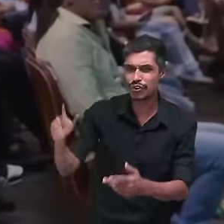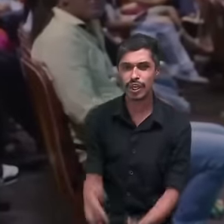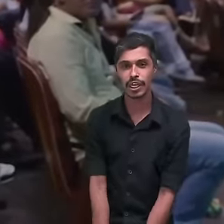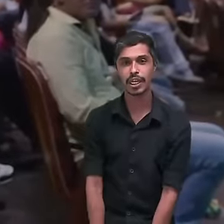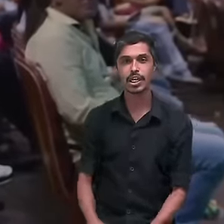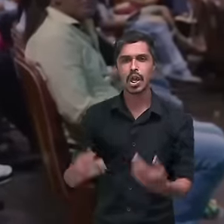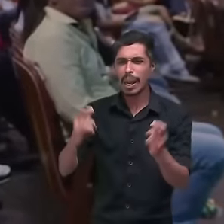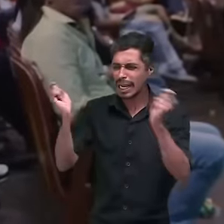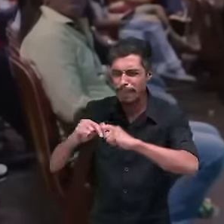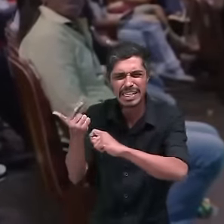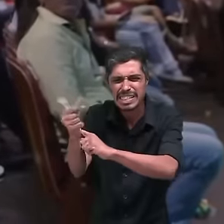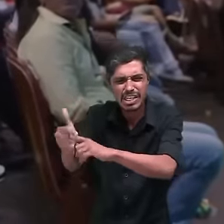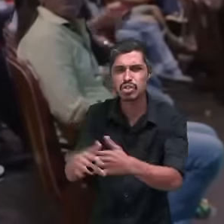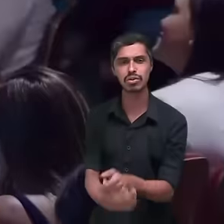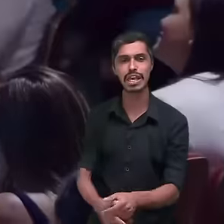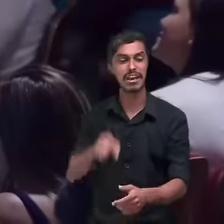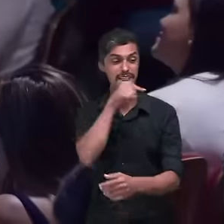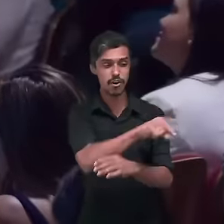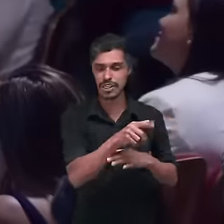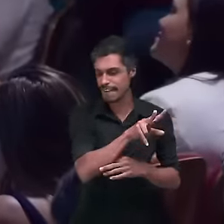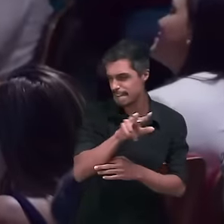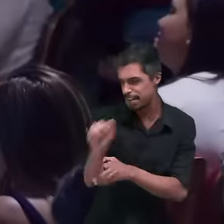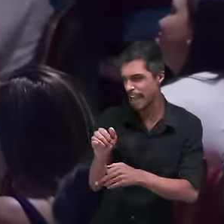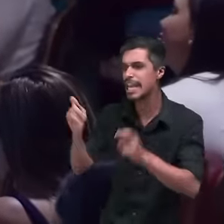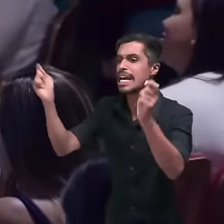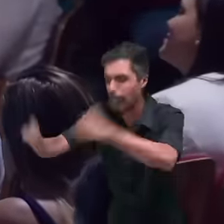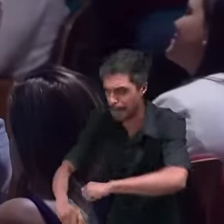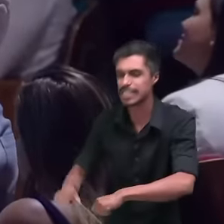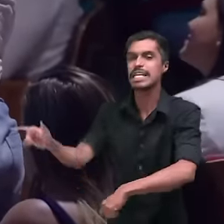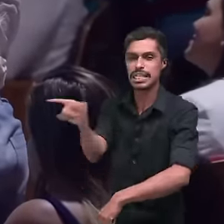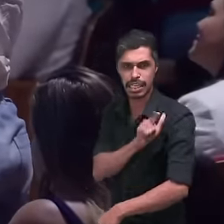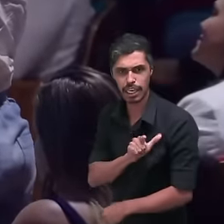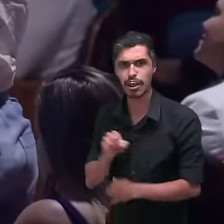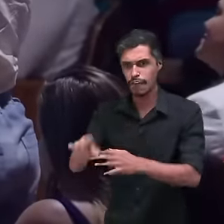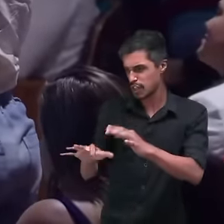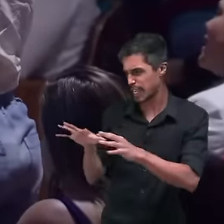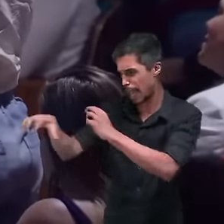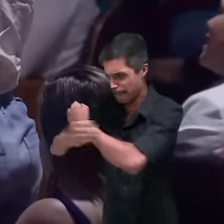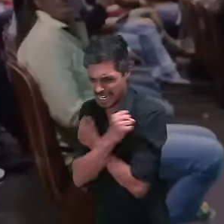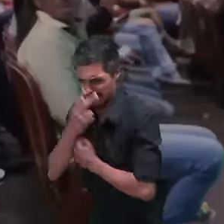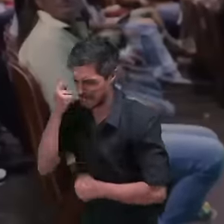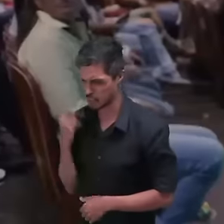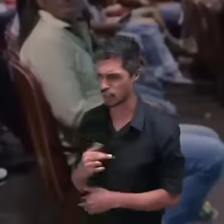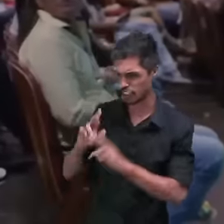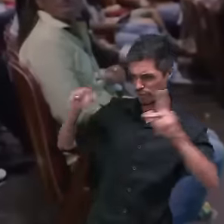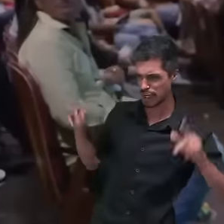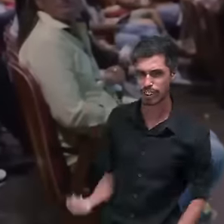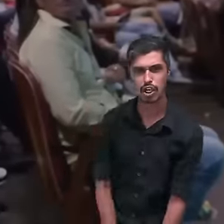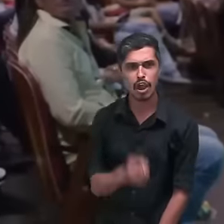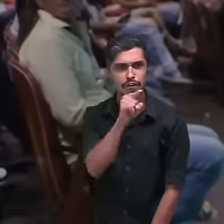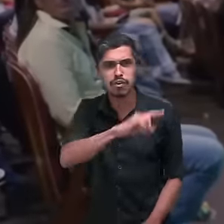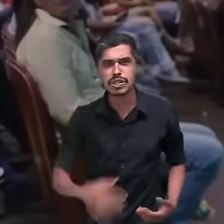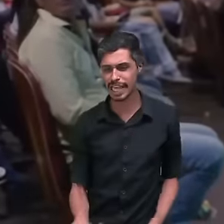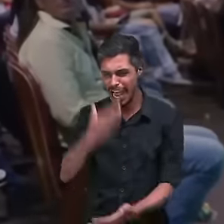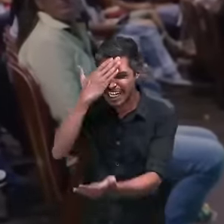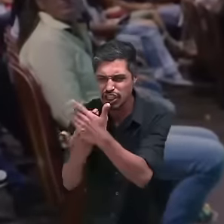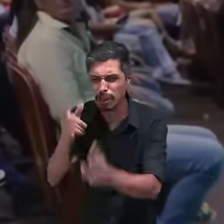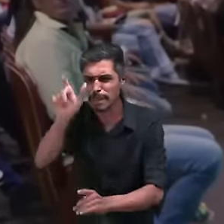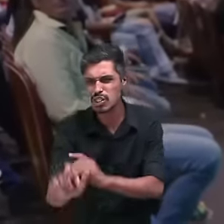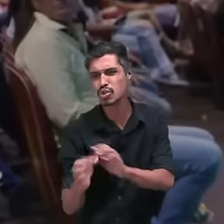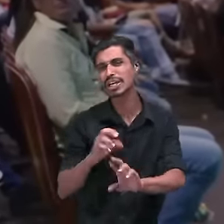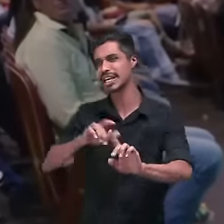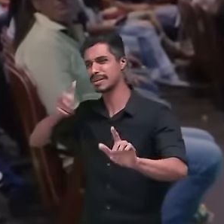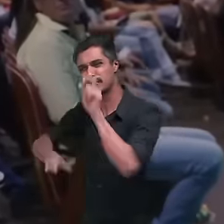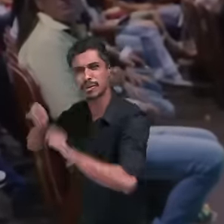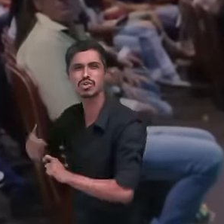homens improvável, mulheres improvável. Você vai abraçar quem ninguém abraça, você vai acreditar em quem ninguém acredita,